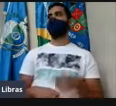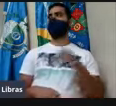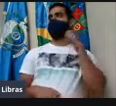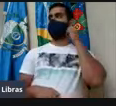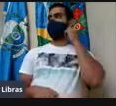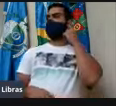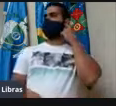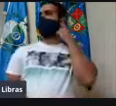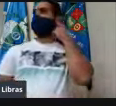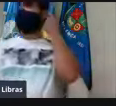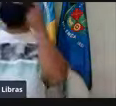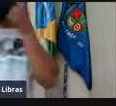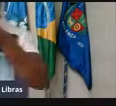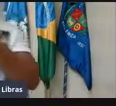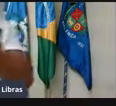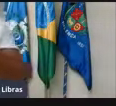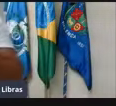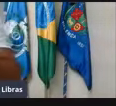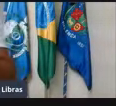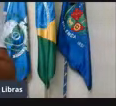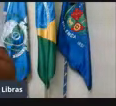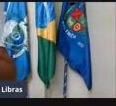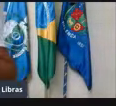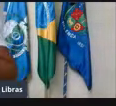Não, é assim.